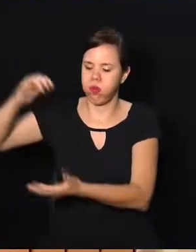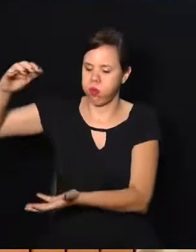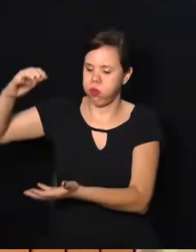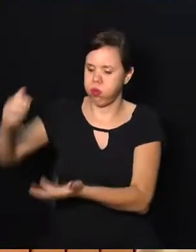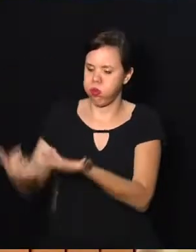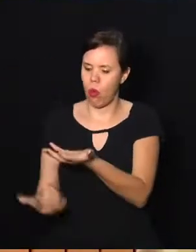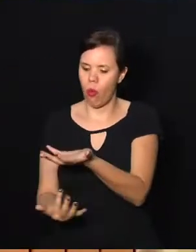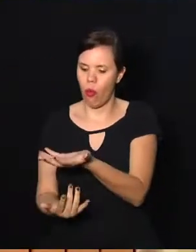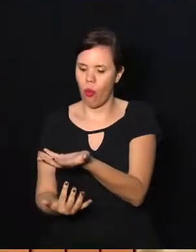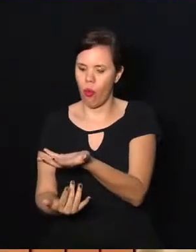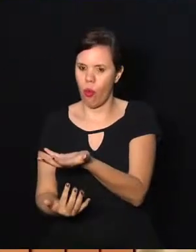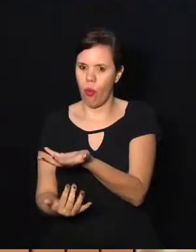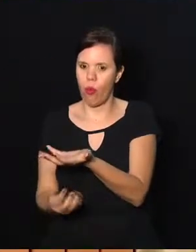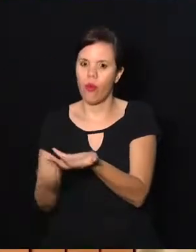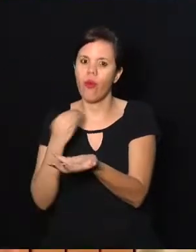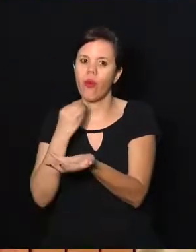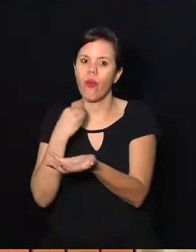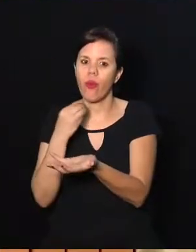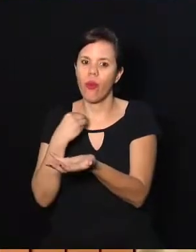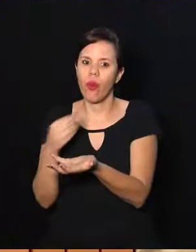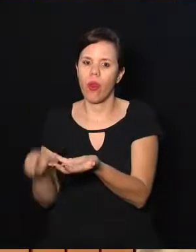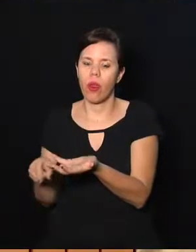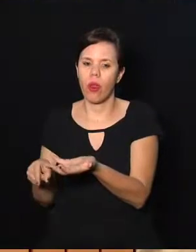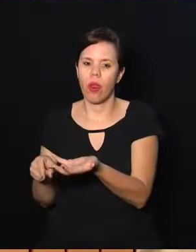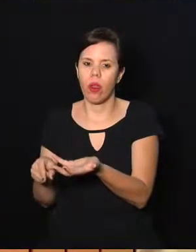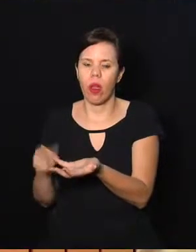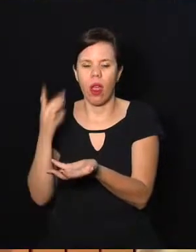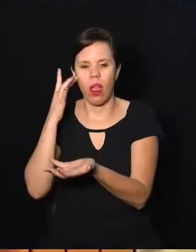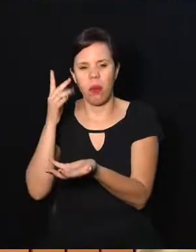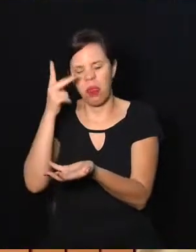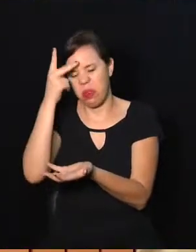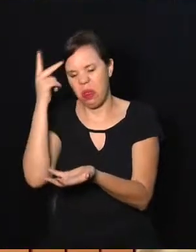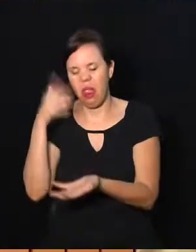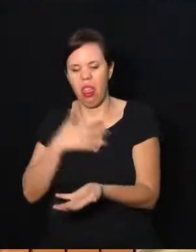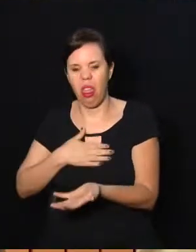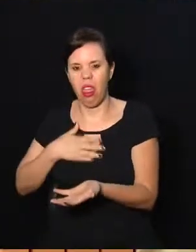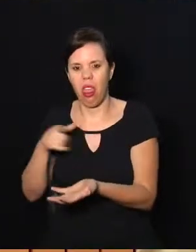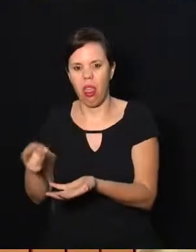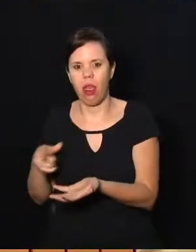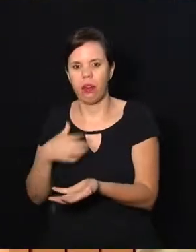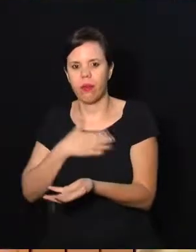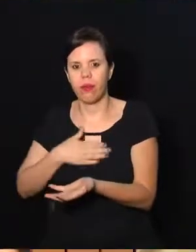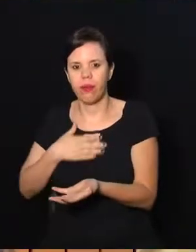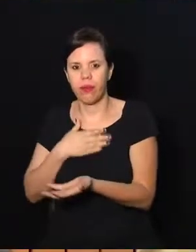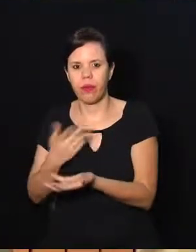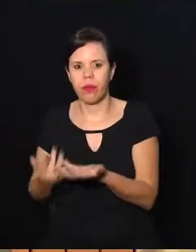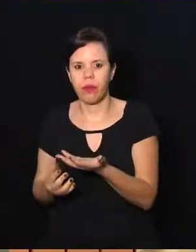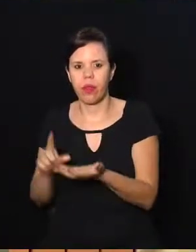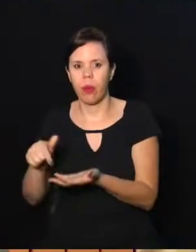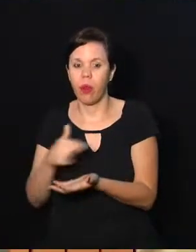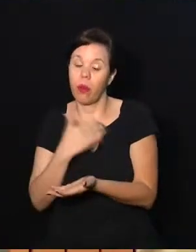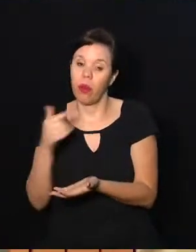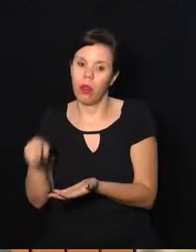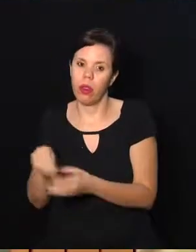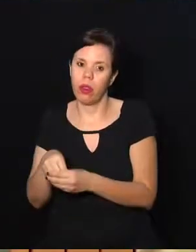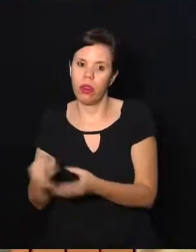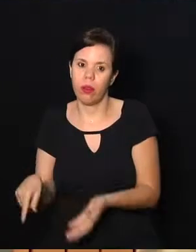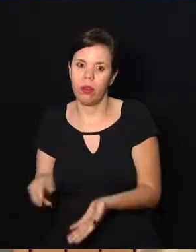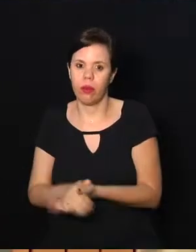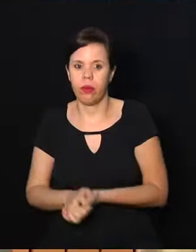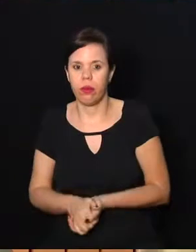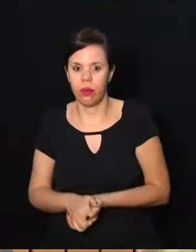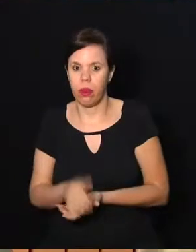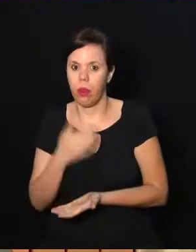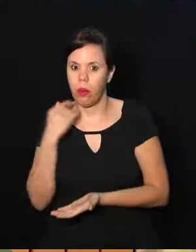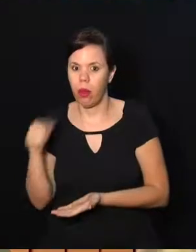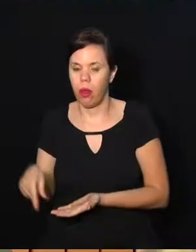fogo bem fraquinho, ele acha gostoso, ele se acomoda, a água vai ferver, ele morre lá dentro. ele